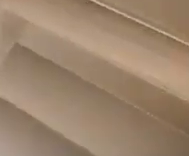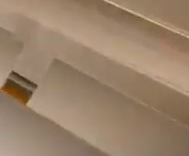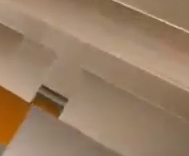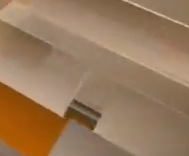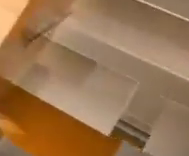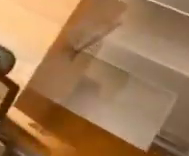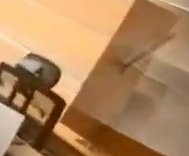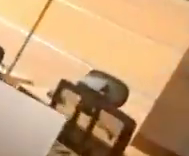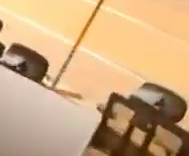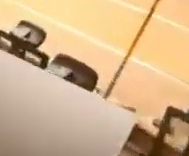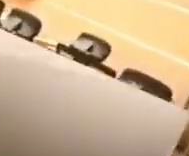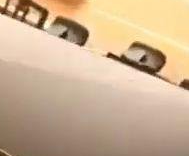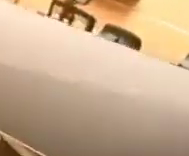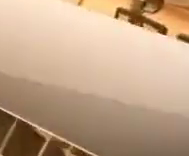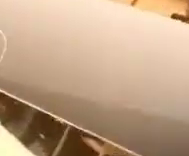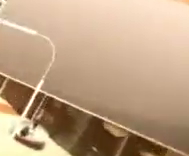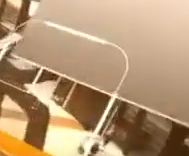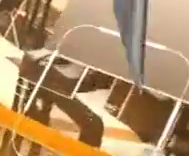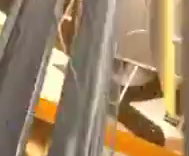é